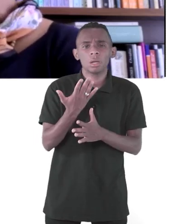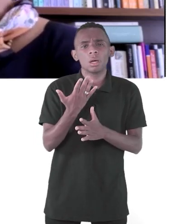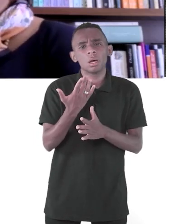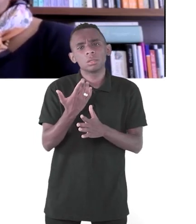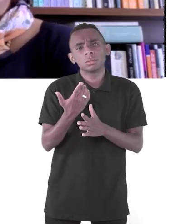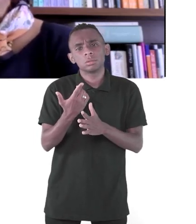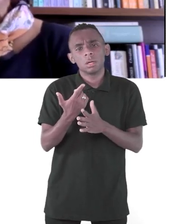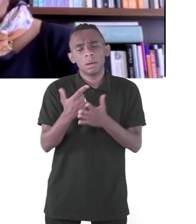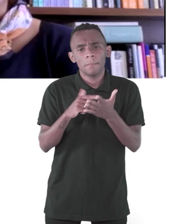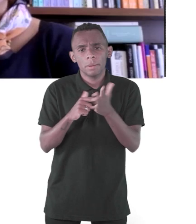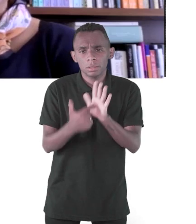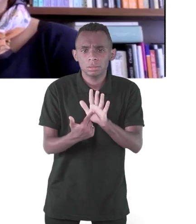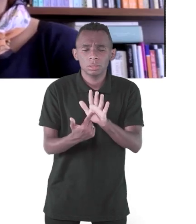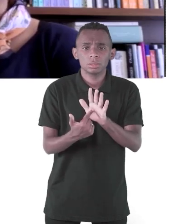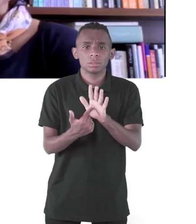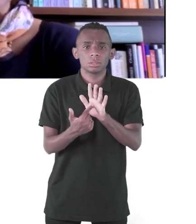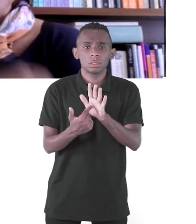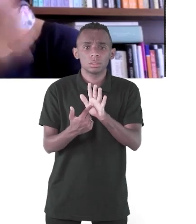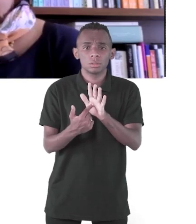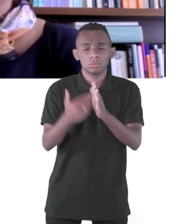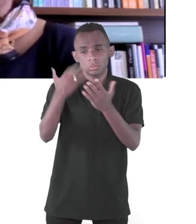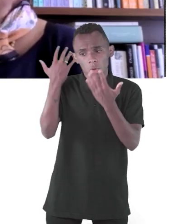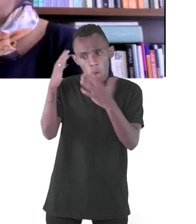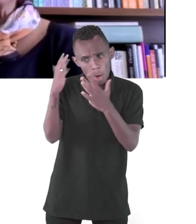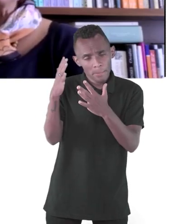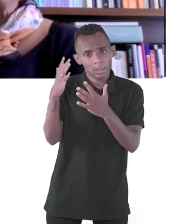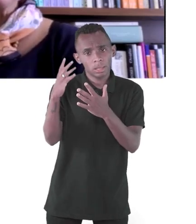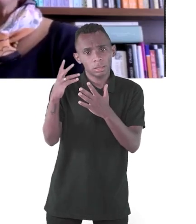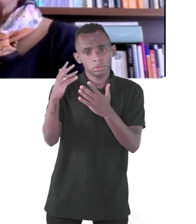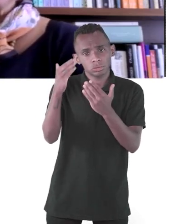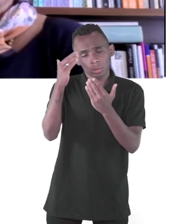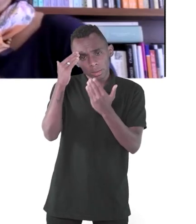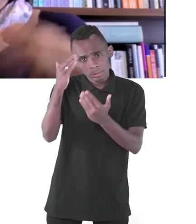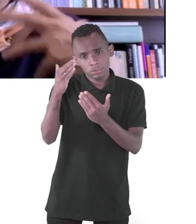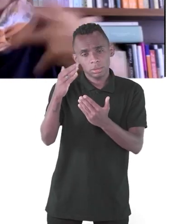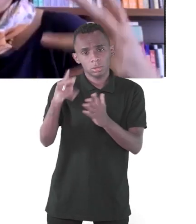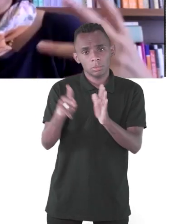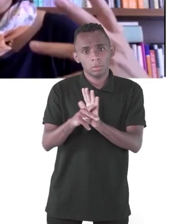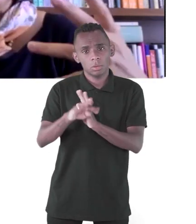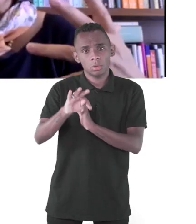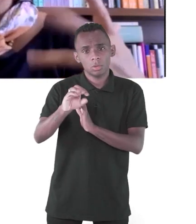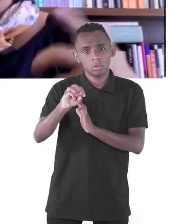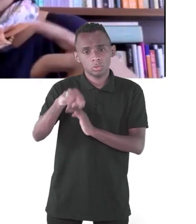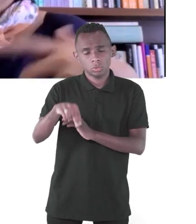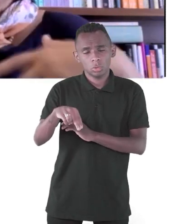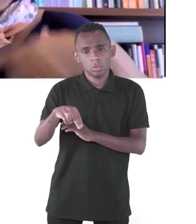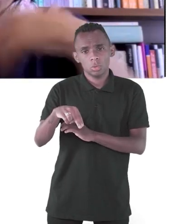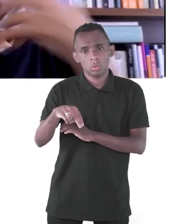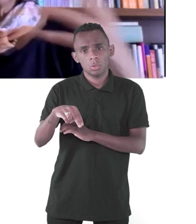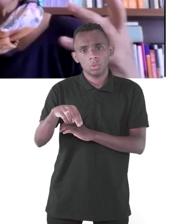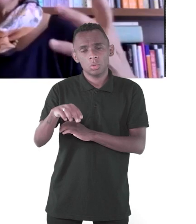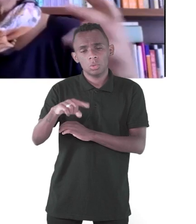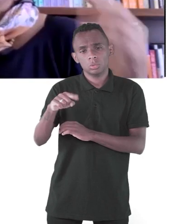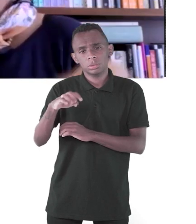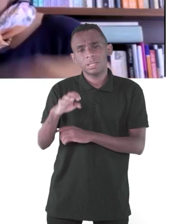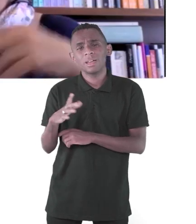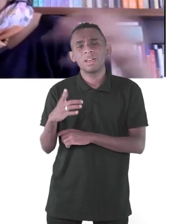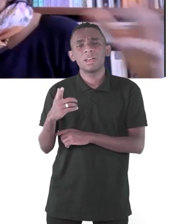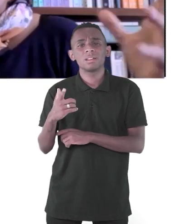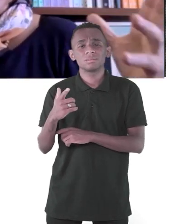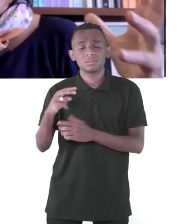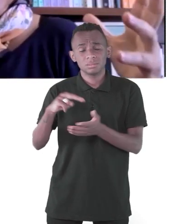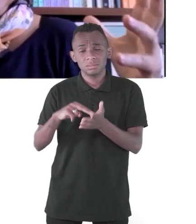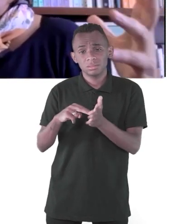agora uma homenagem para o Tom Zé. Quando a gente fala de contar histórias, né? O Cancioneiro de Tom Zé